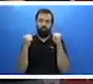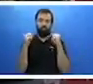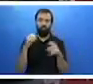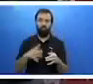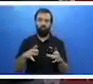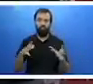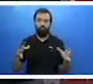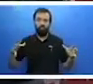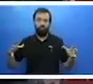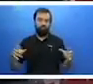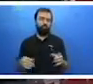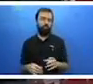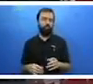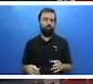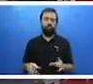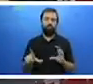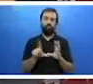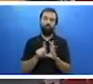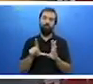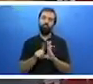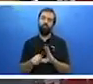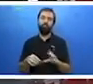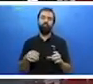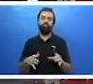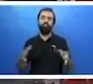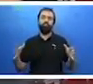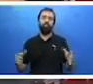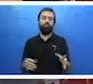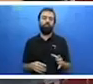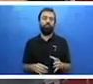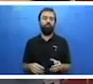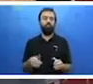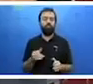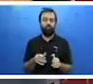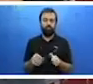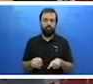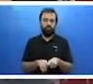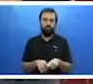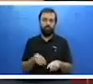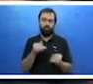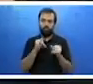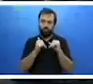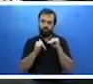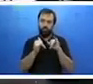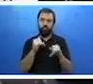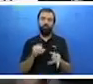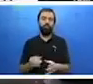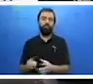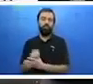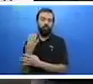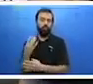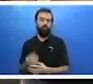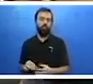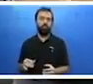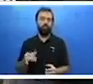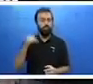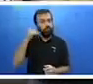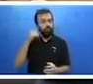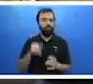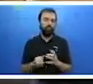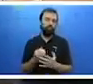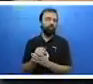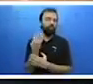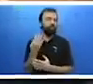carros. Casas, lojas e fábricas passaram a ter energia elétrica, telefones, computadores. E aos